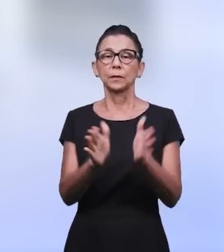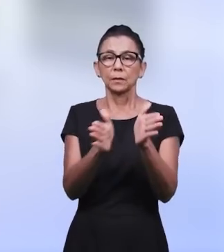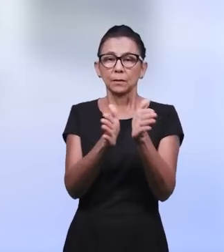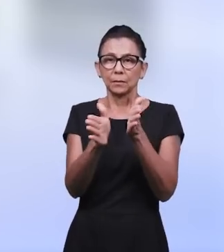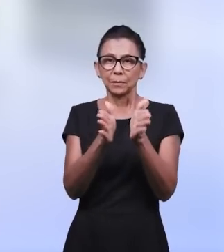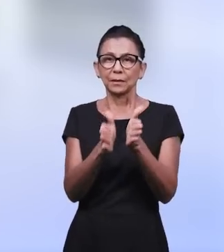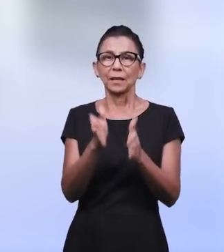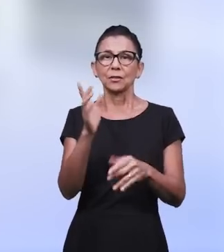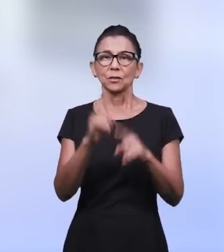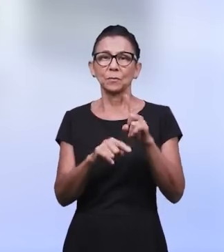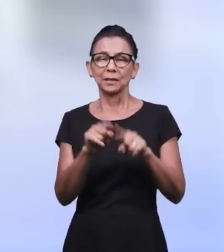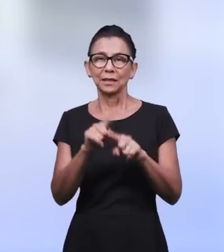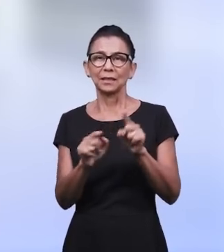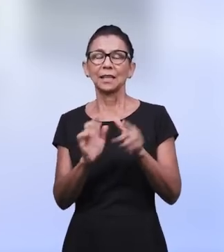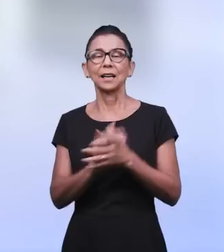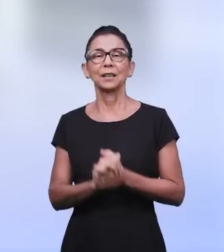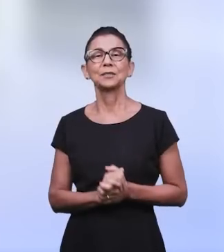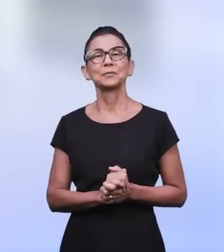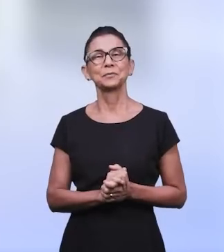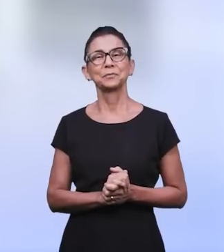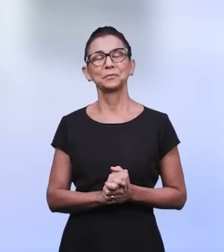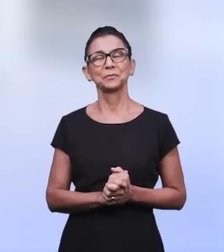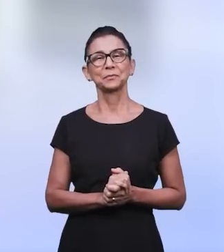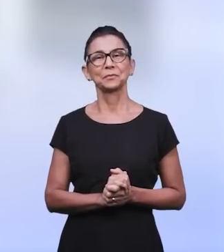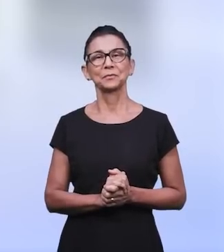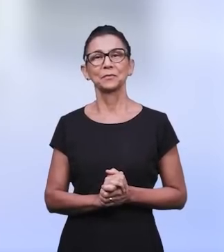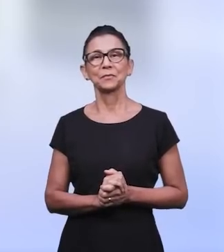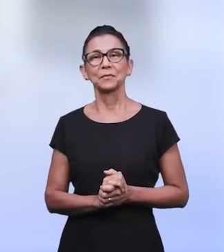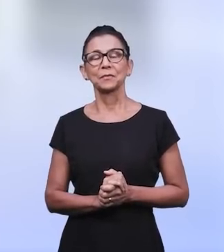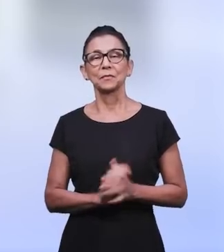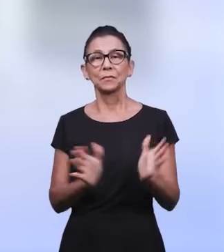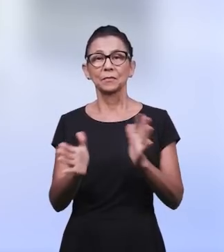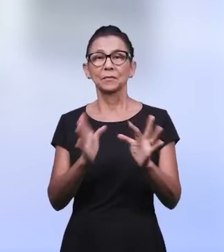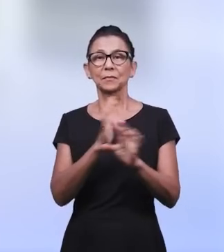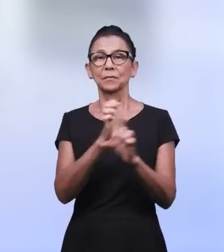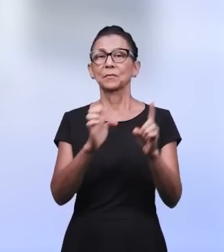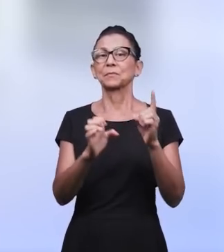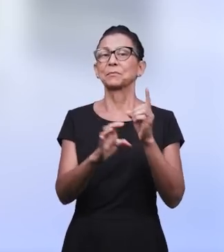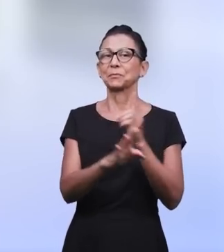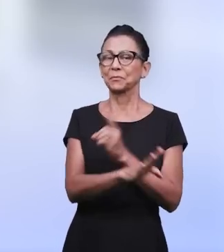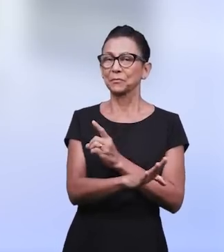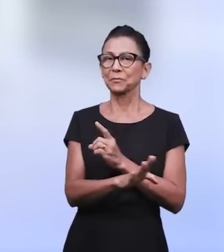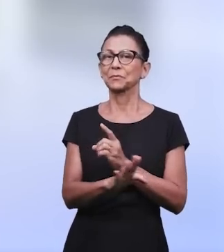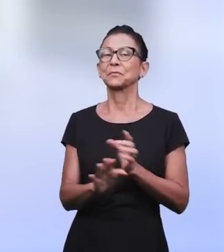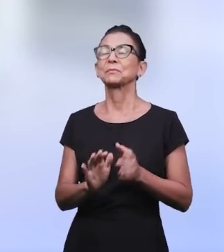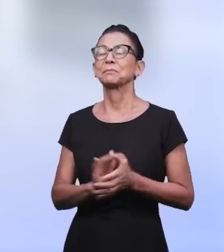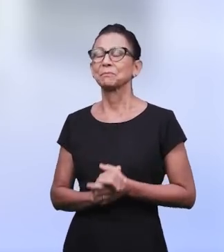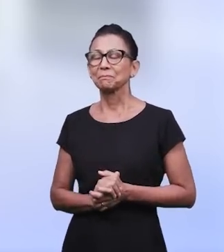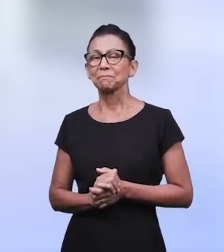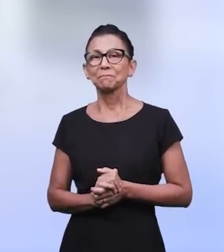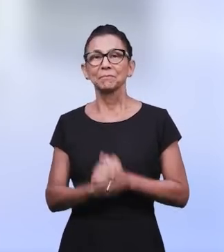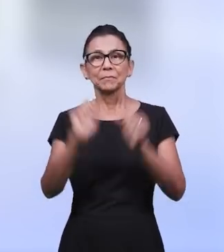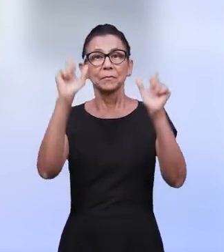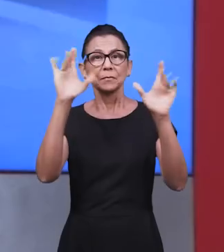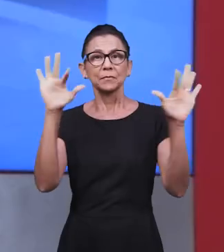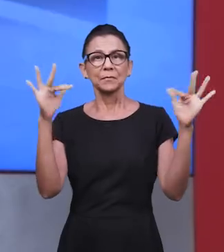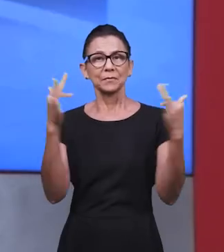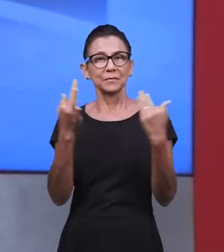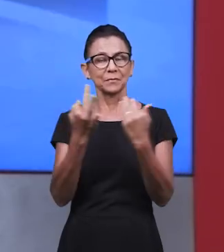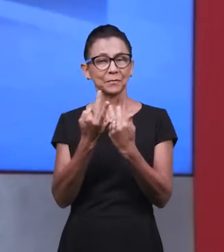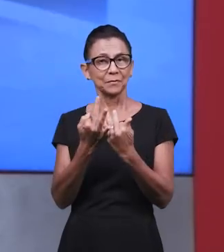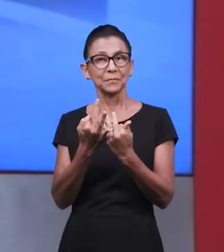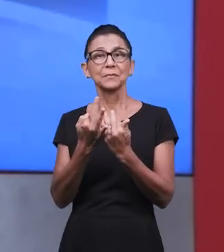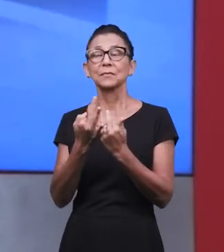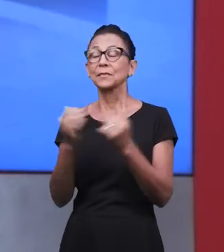têm integrado crianças autistas no ensino da EBD. Uma grande bênção para esses servinhos e para suas famílias, Jorge.